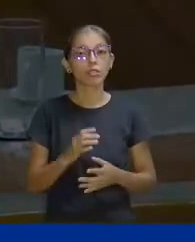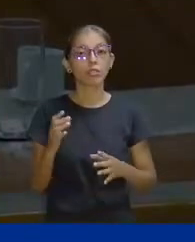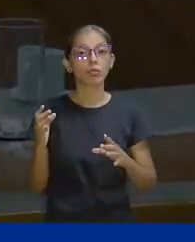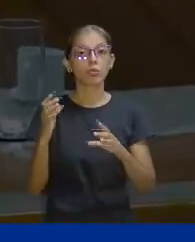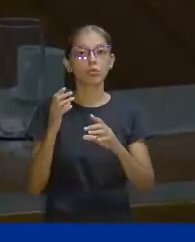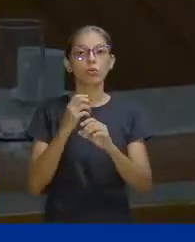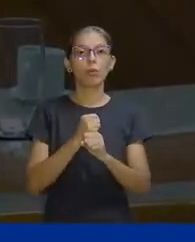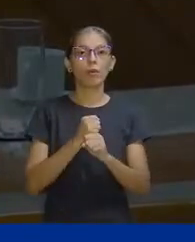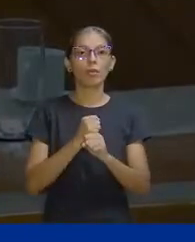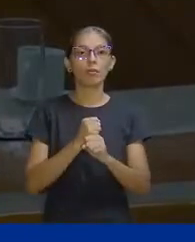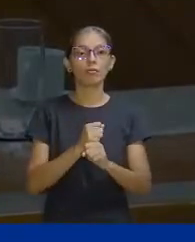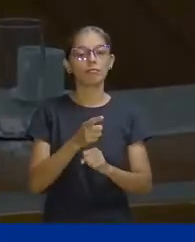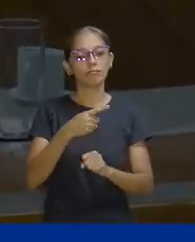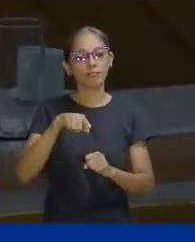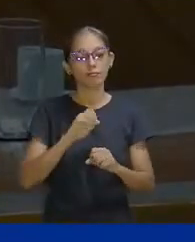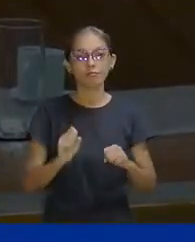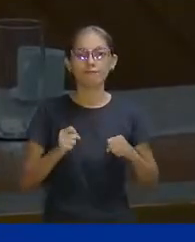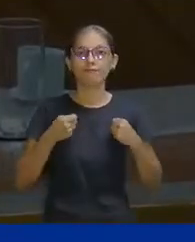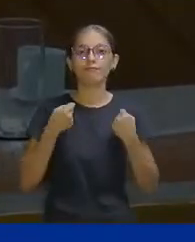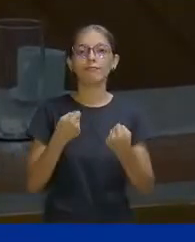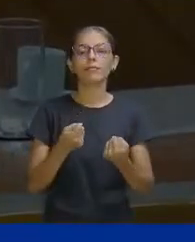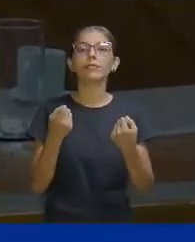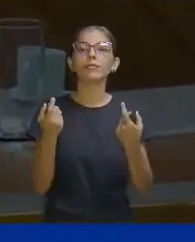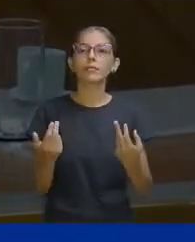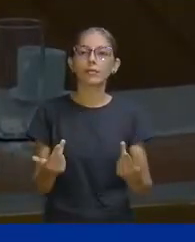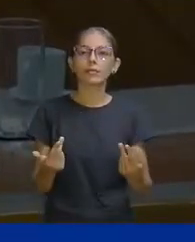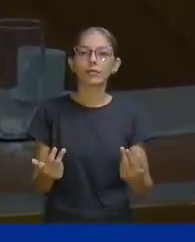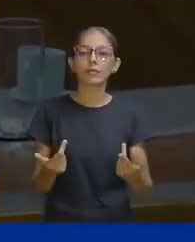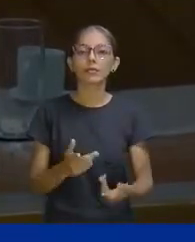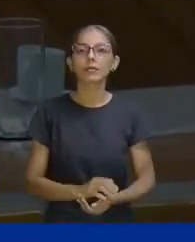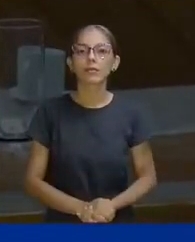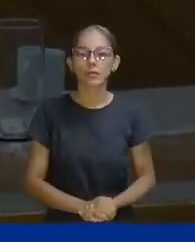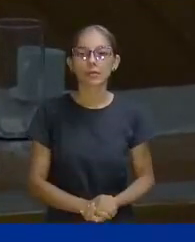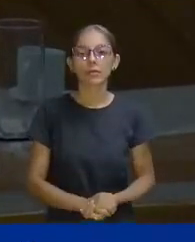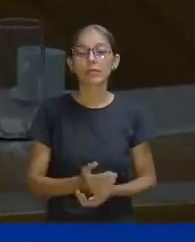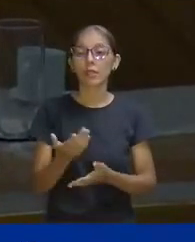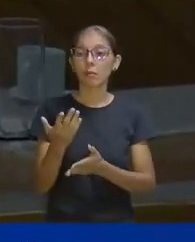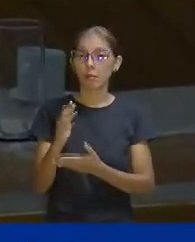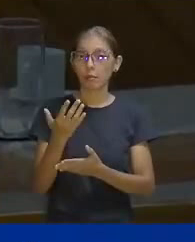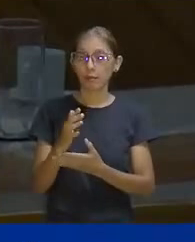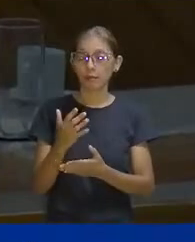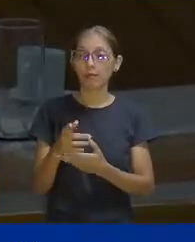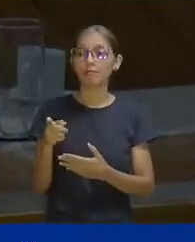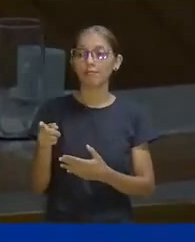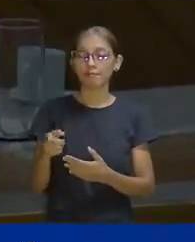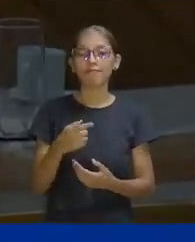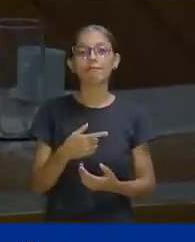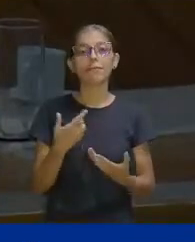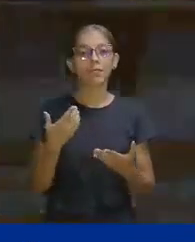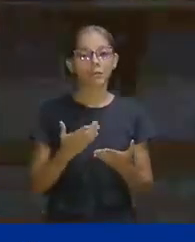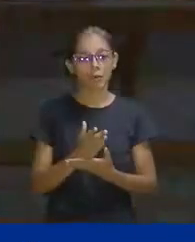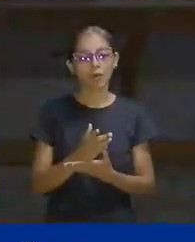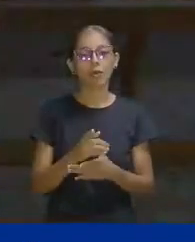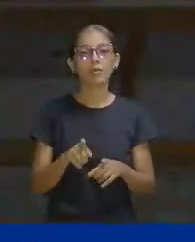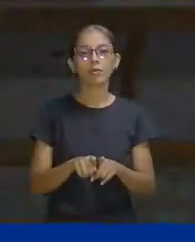somar com esse esforço que é de todos nós, e eu tenho só parabenizar Vossa Excelência e dizer que aprovo integralmente.